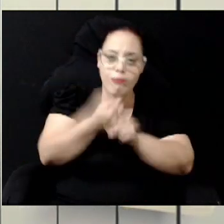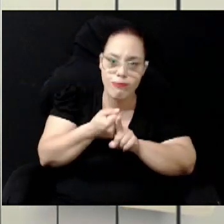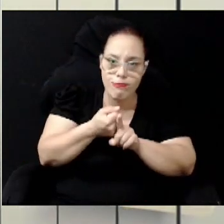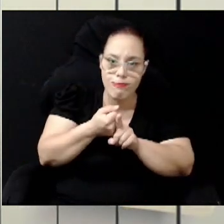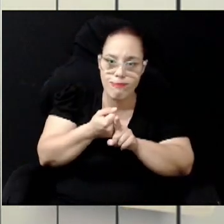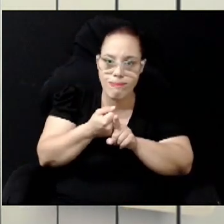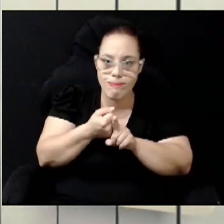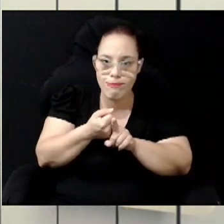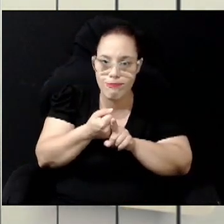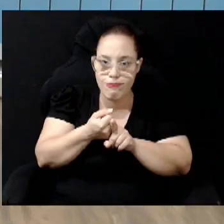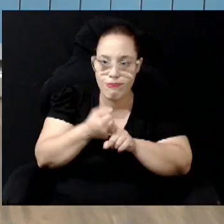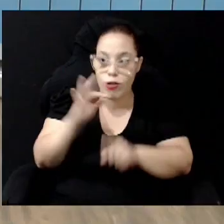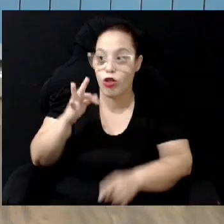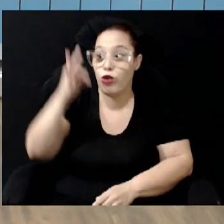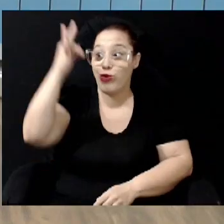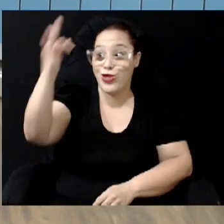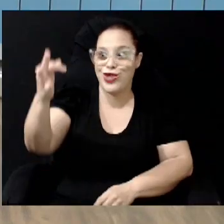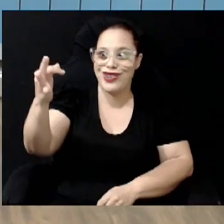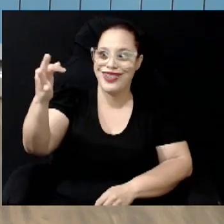e no futuro.